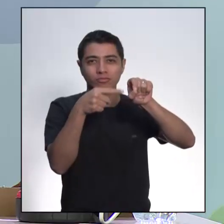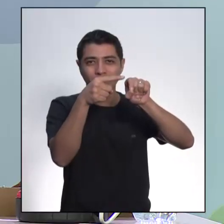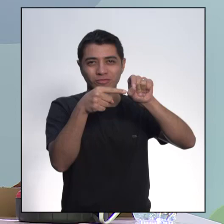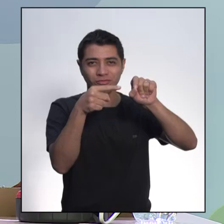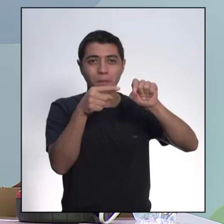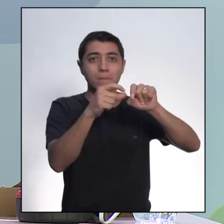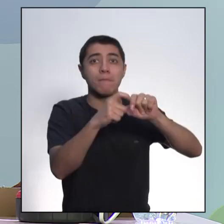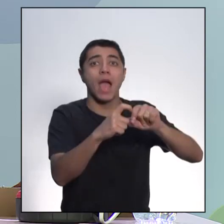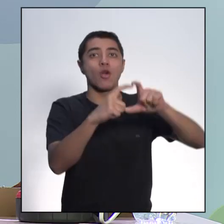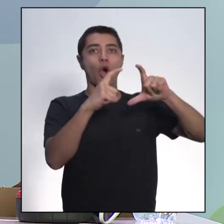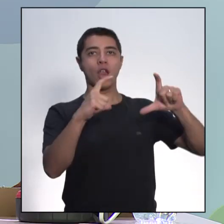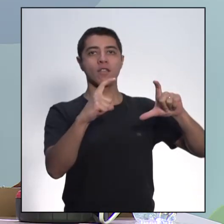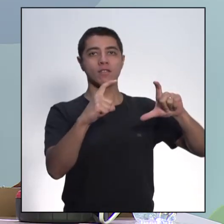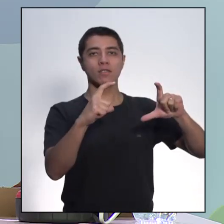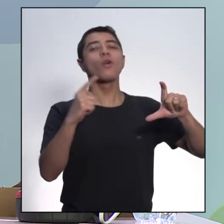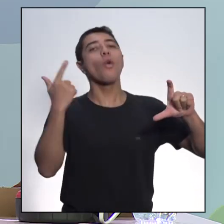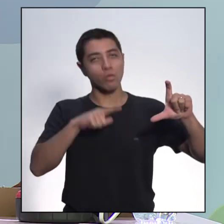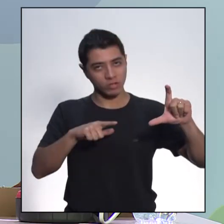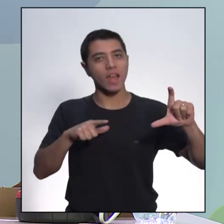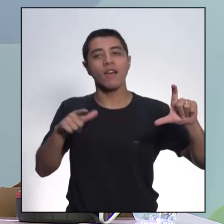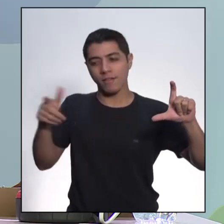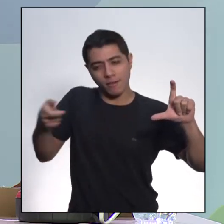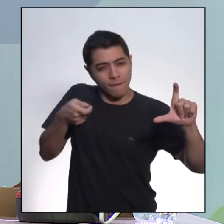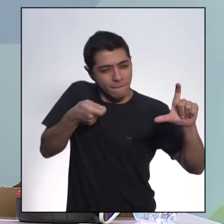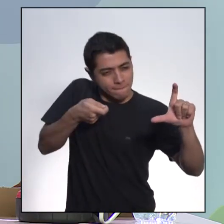tenho o canudinho,